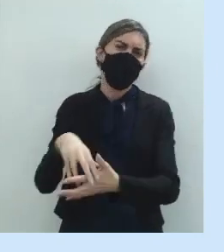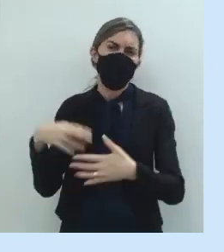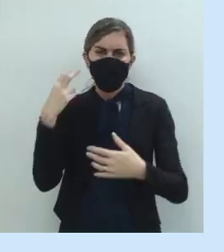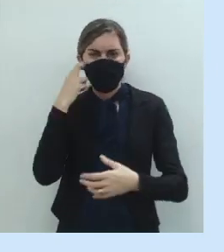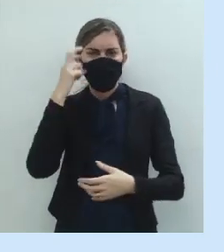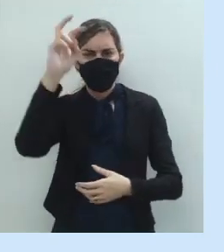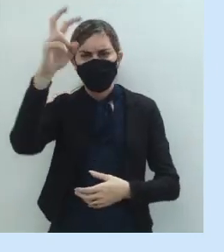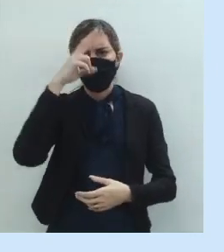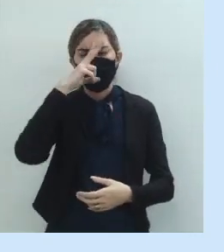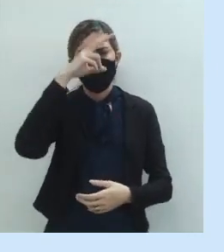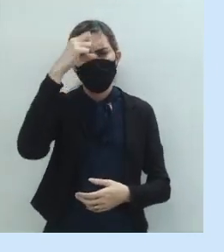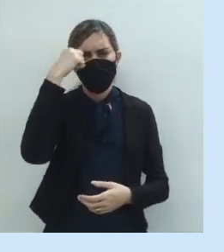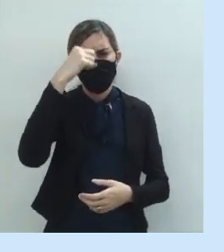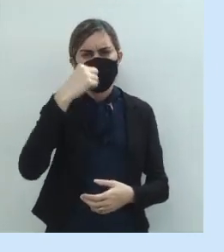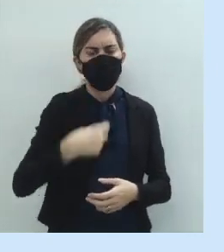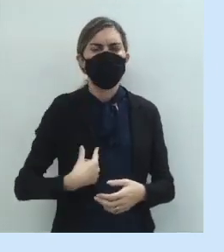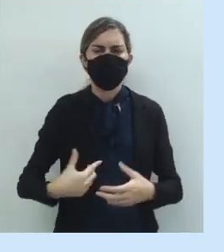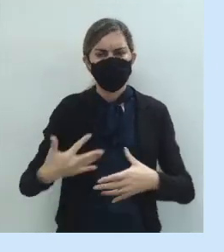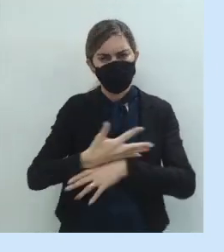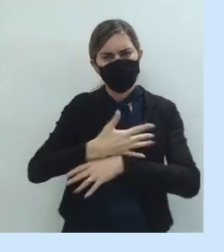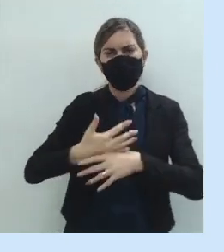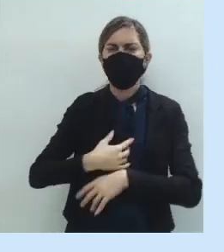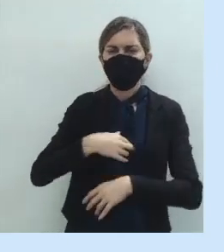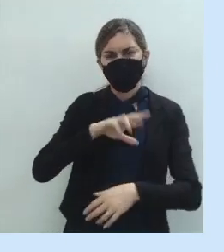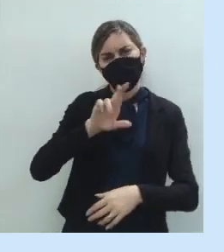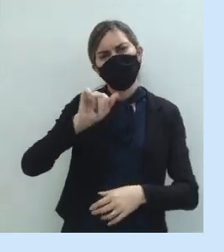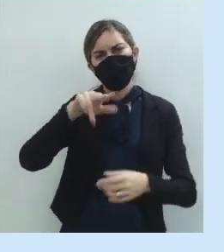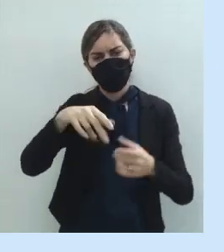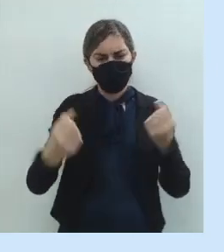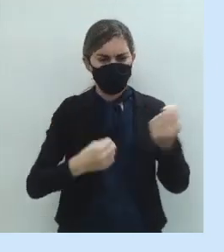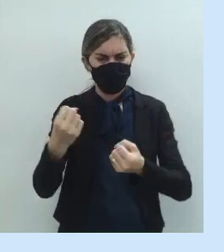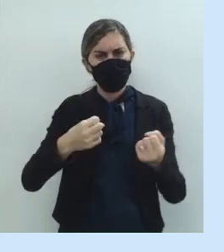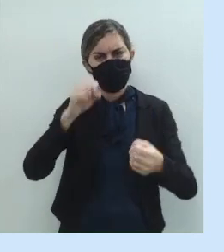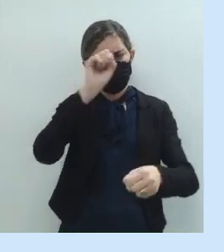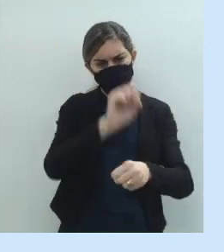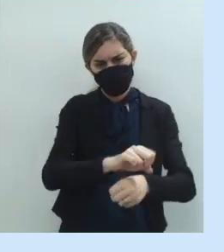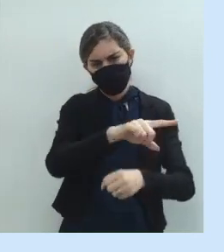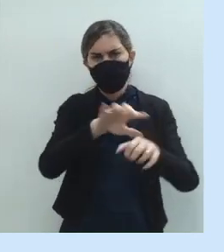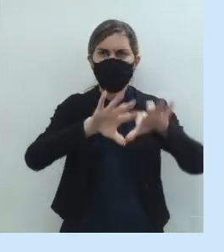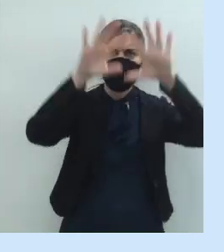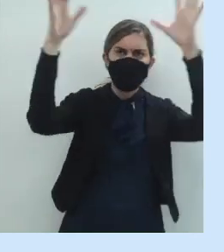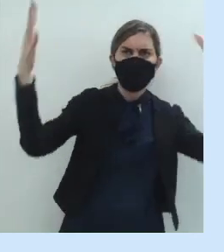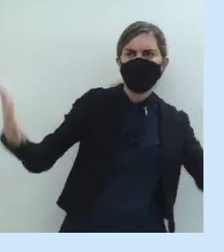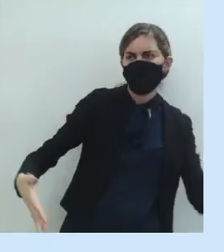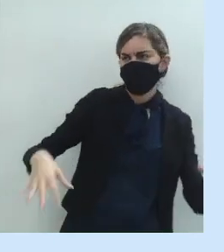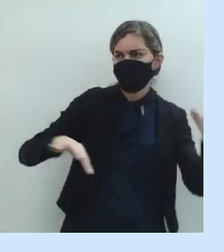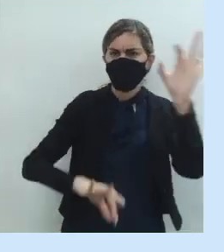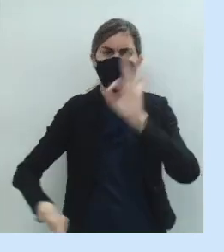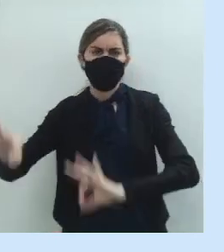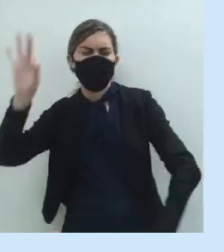culturalmente muito fortes na nossa cidade. Então, a Rural parava lá, eles montavam